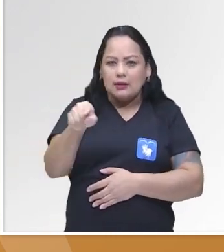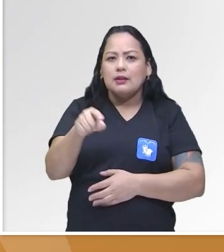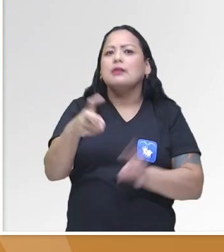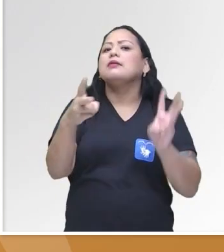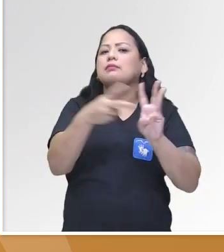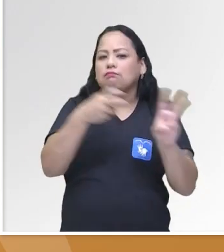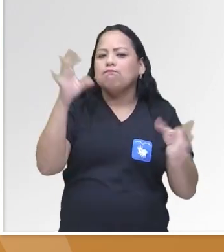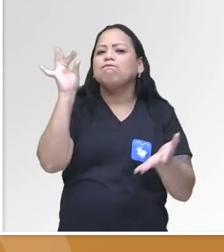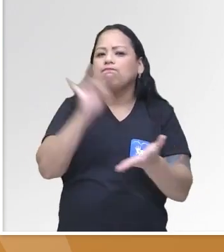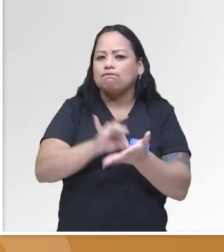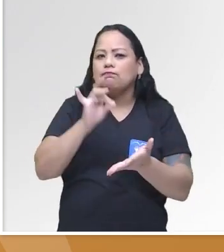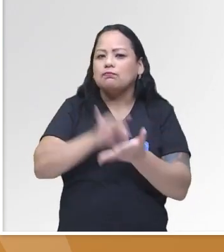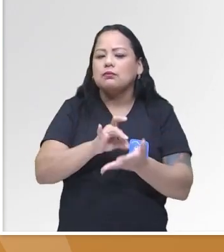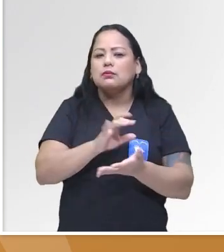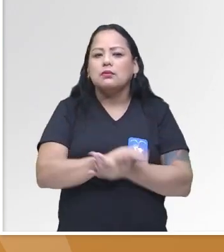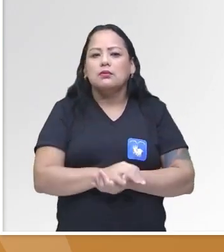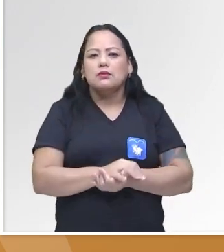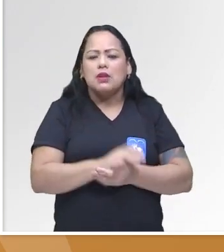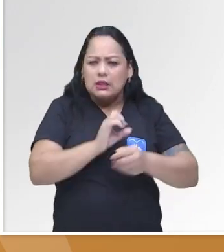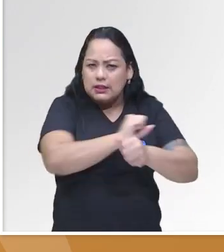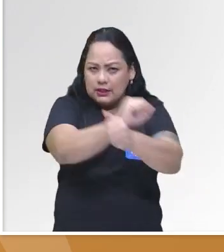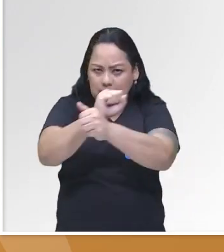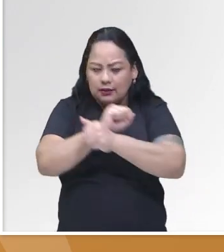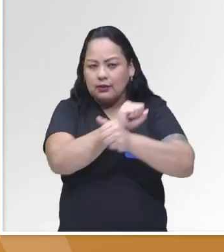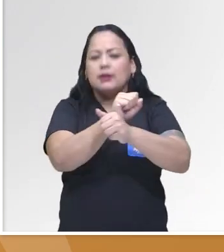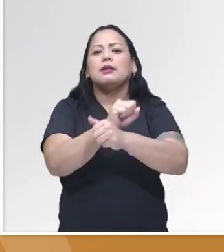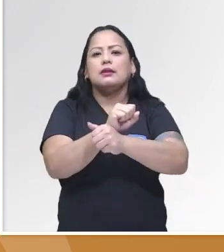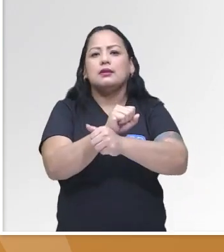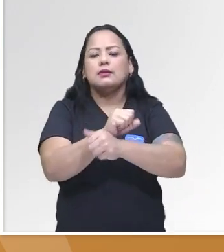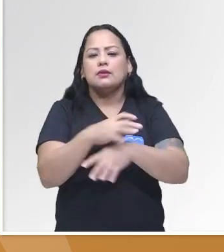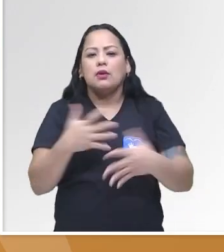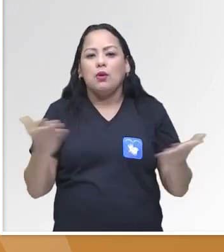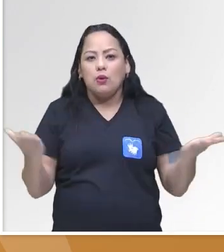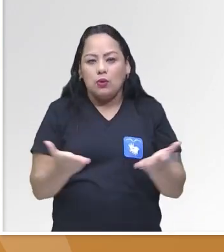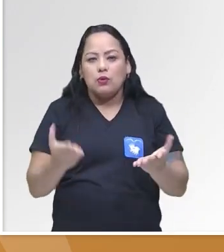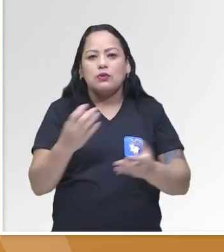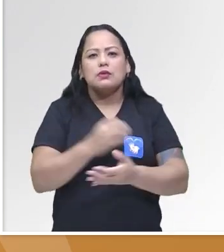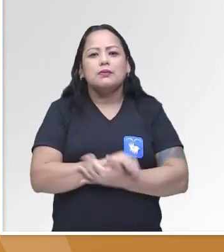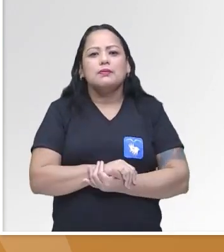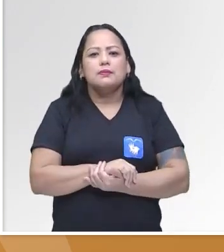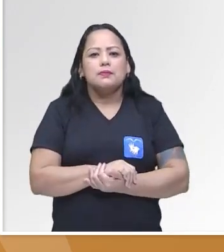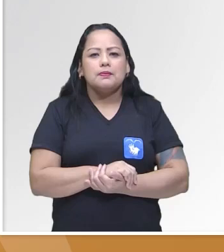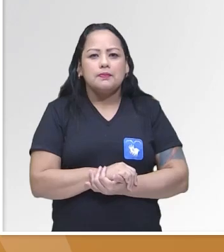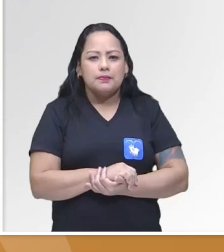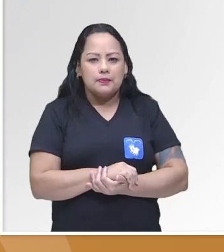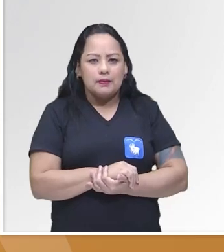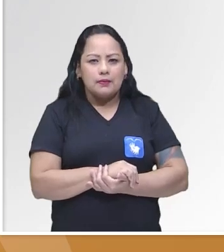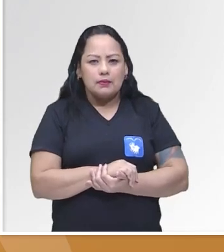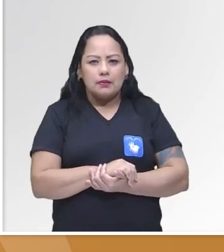índio. Ele está ali defendendo, usando. Esse ano nós temos aí